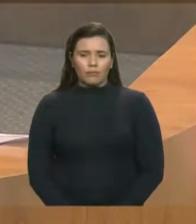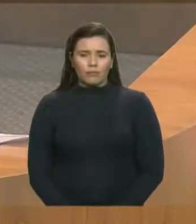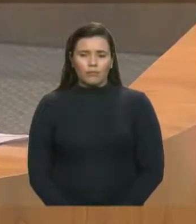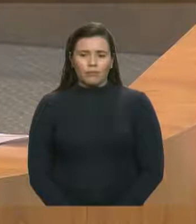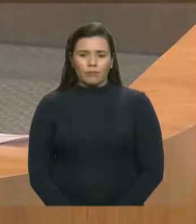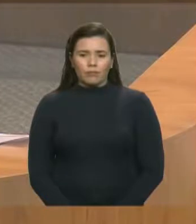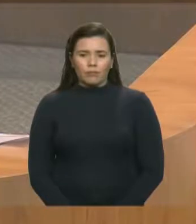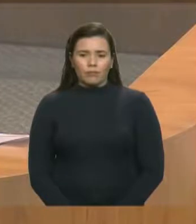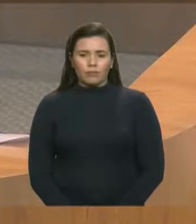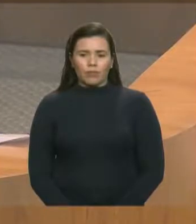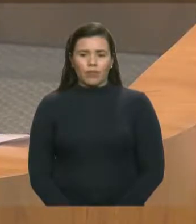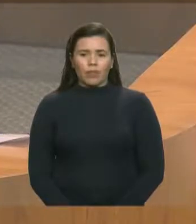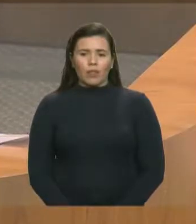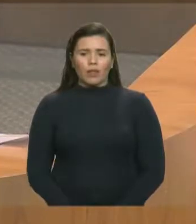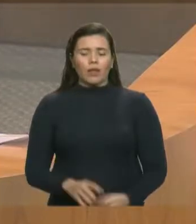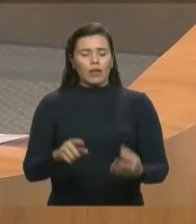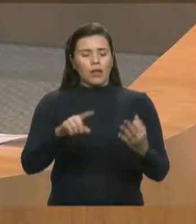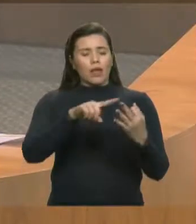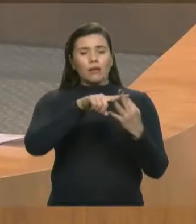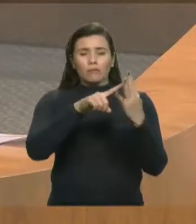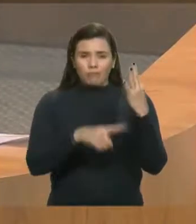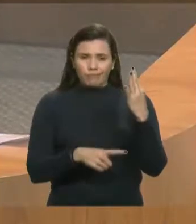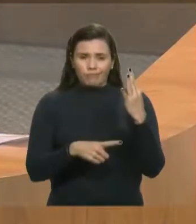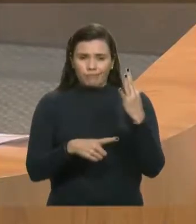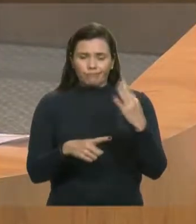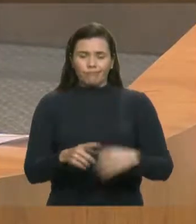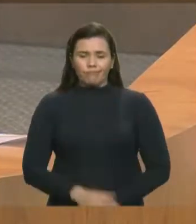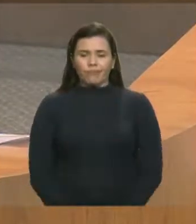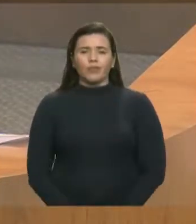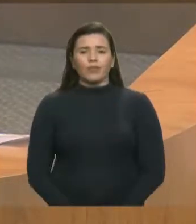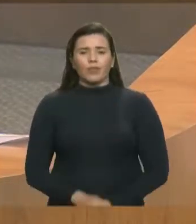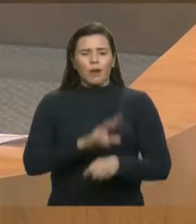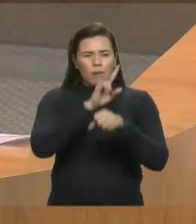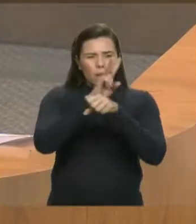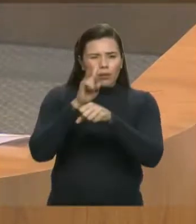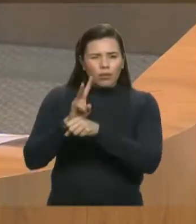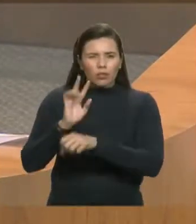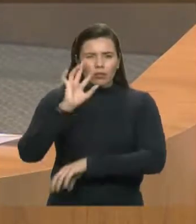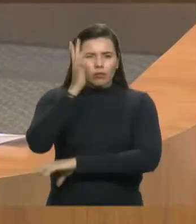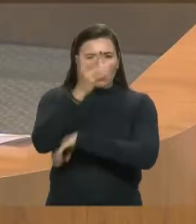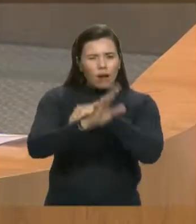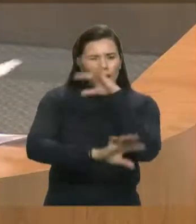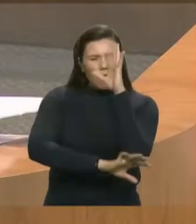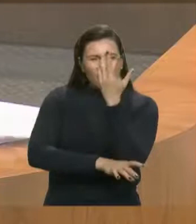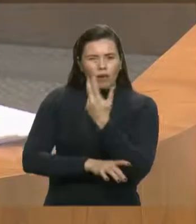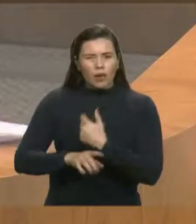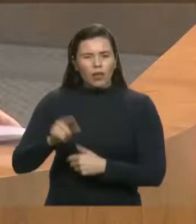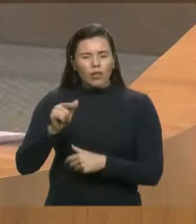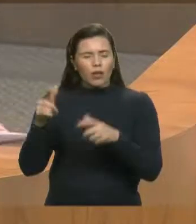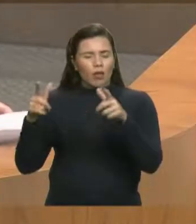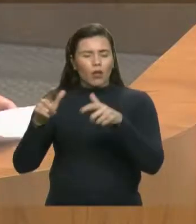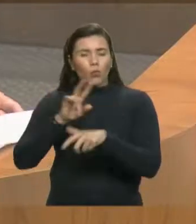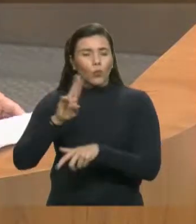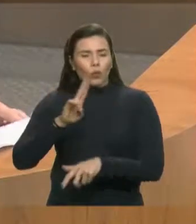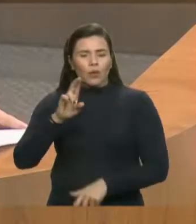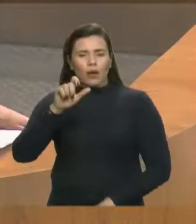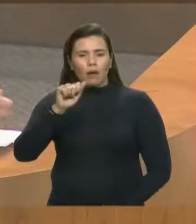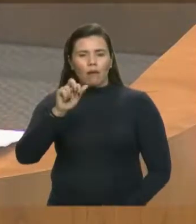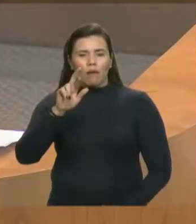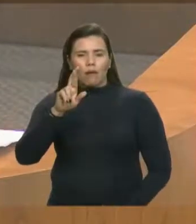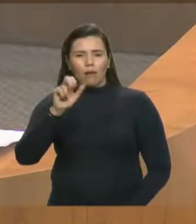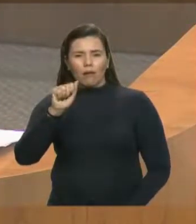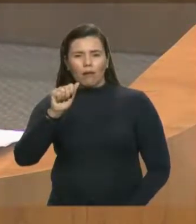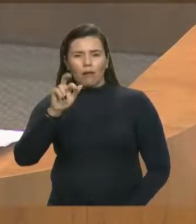são guardiões da floresta da terra indígena Araribóia. Então, são números que